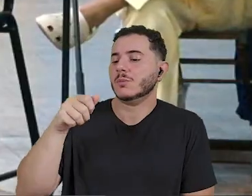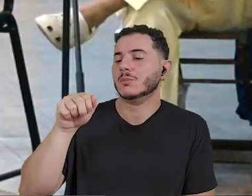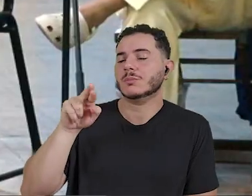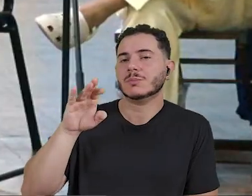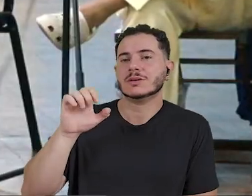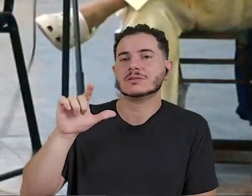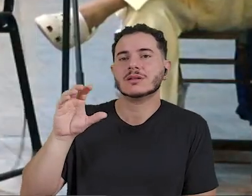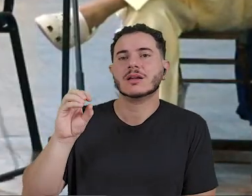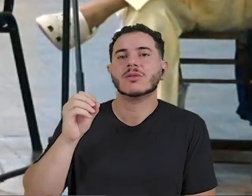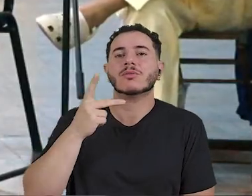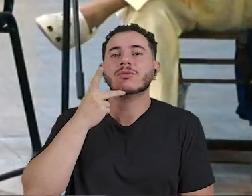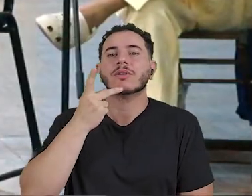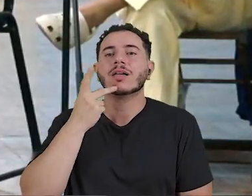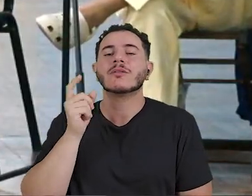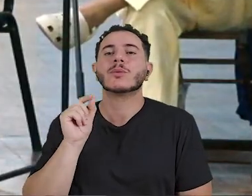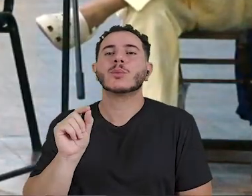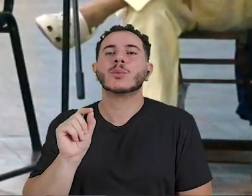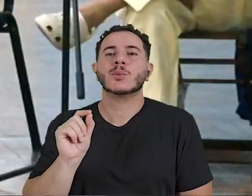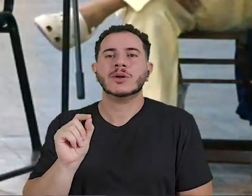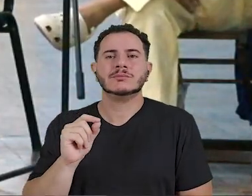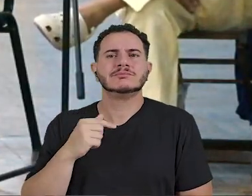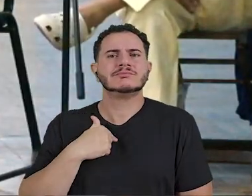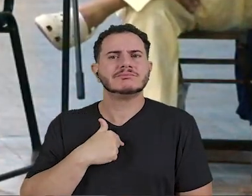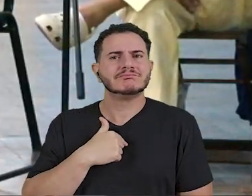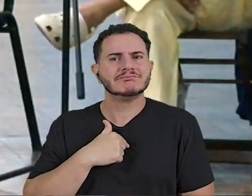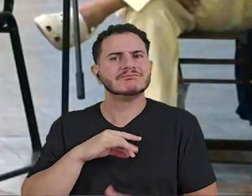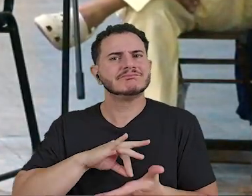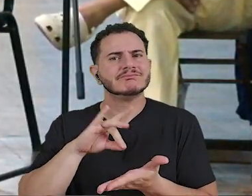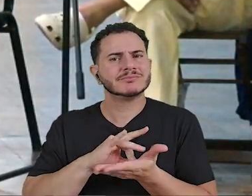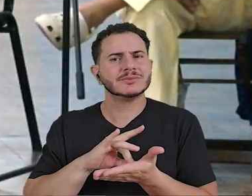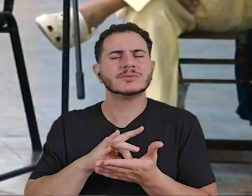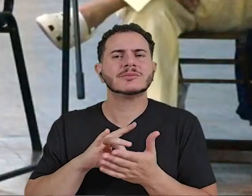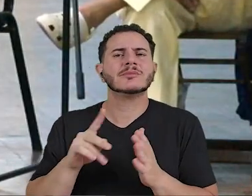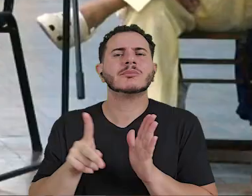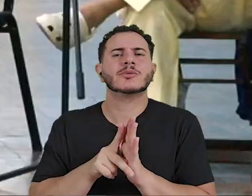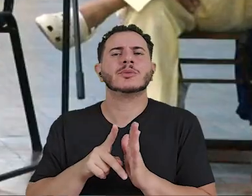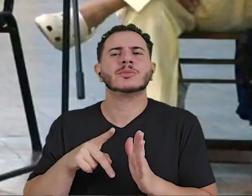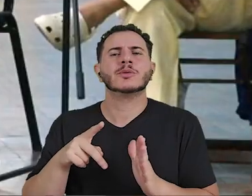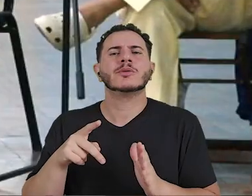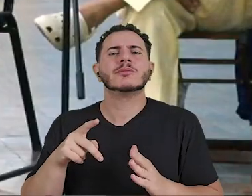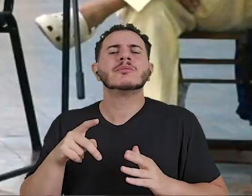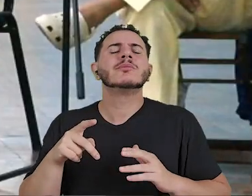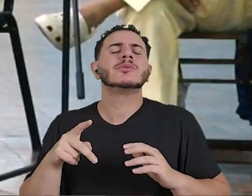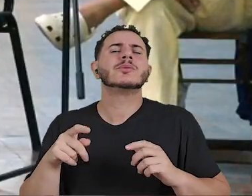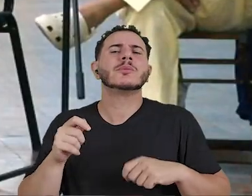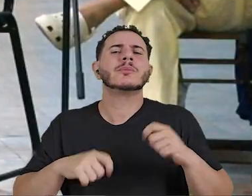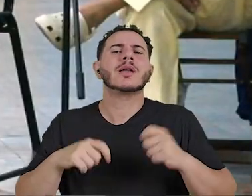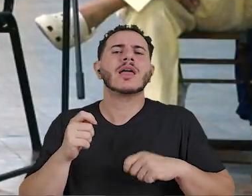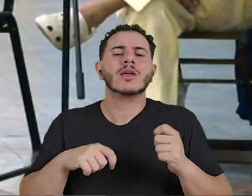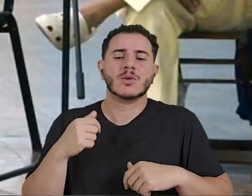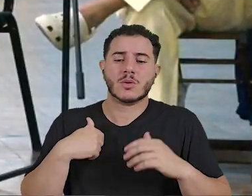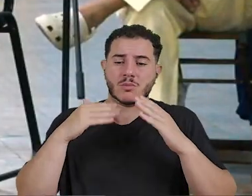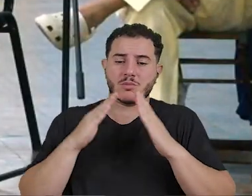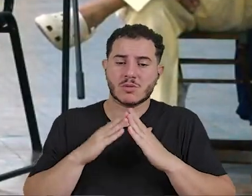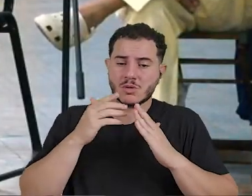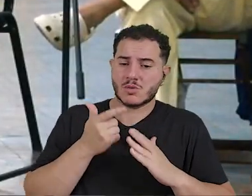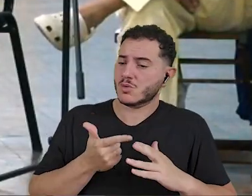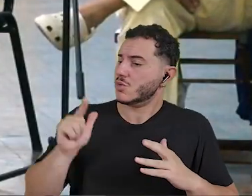acho que você ouvia quando eu dizia isso. Eu fui um cara que mais maltratei Maracatu, gente, mesmo morando em frente ao Leão Coroado, sabia